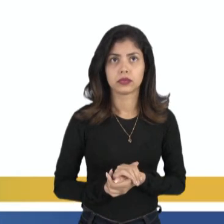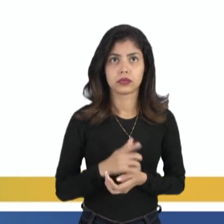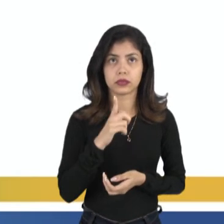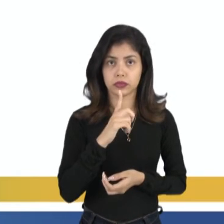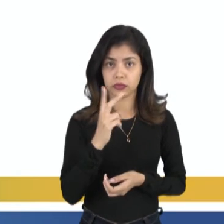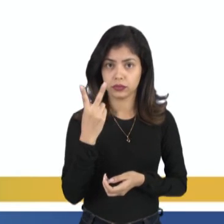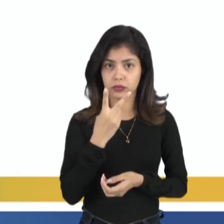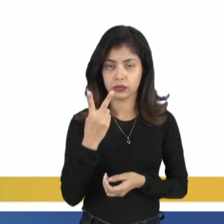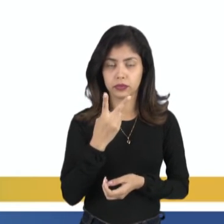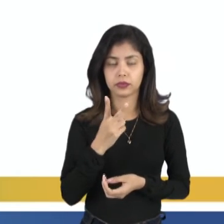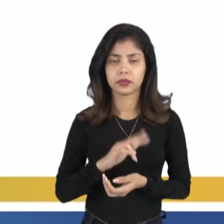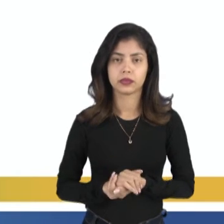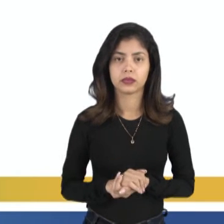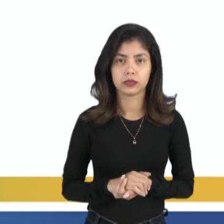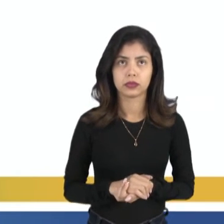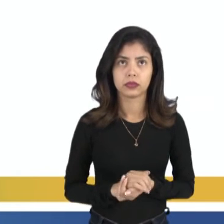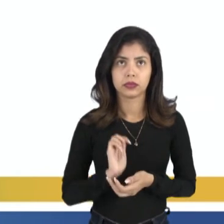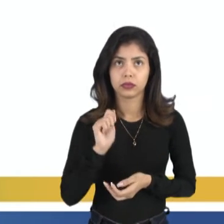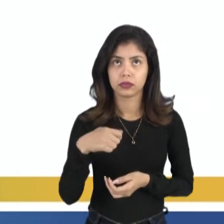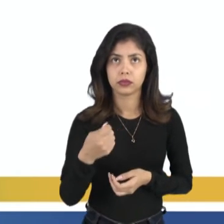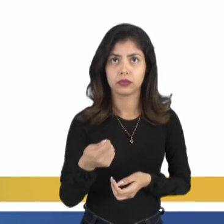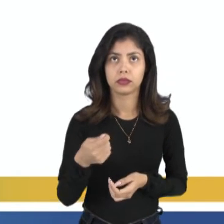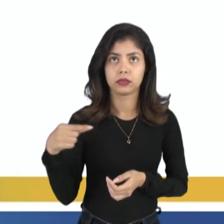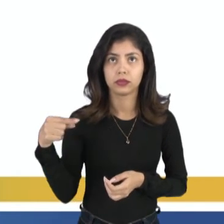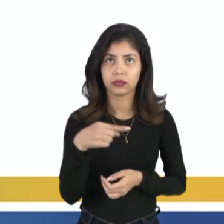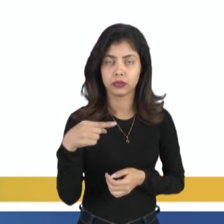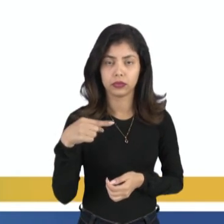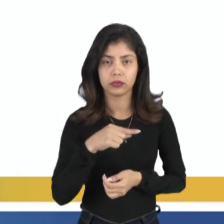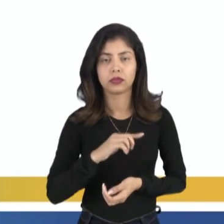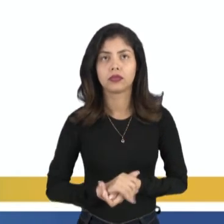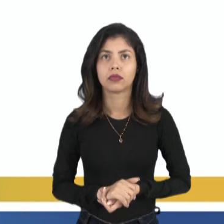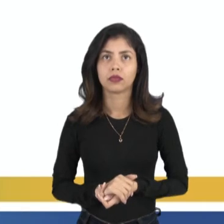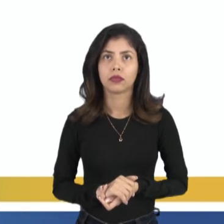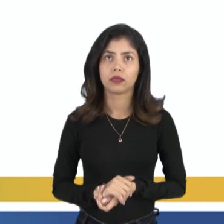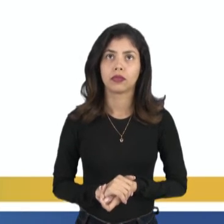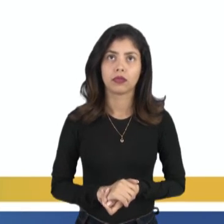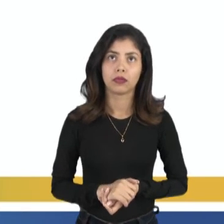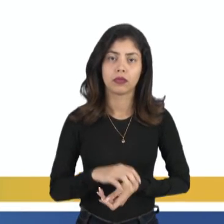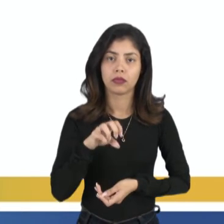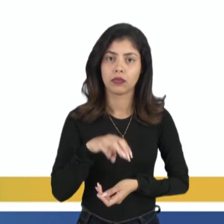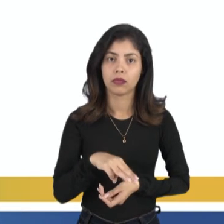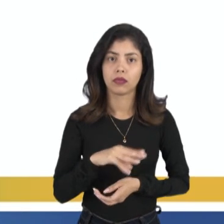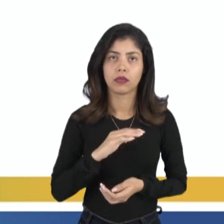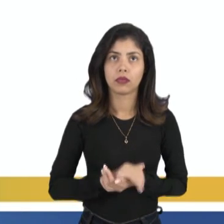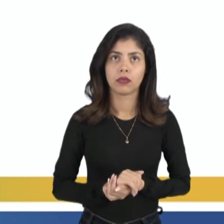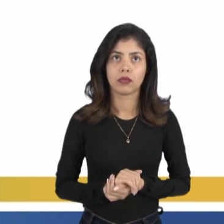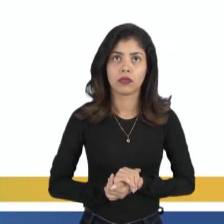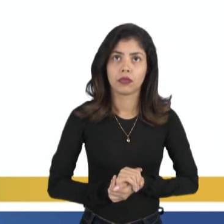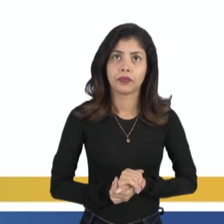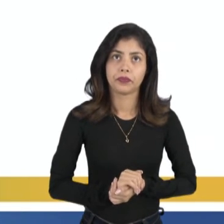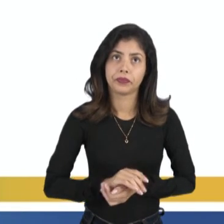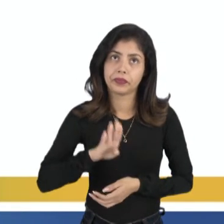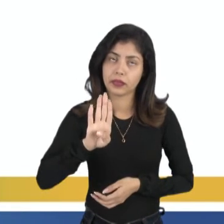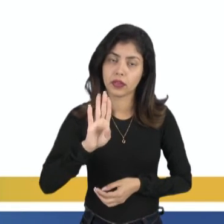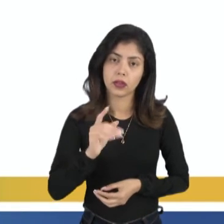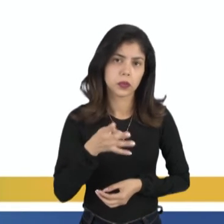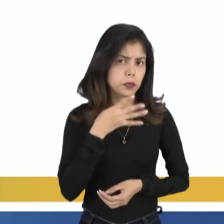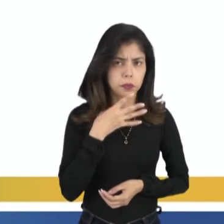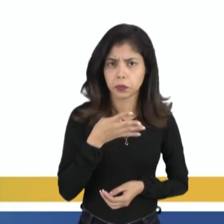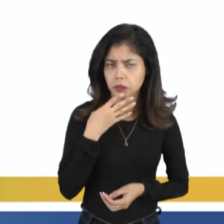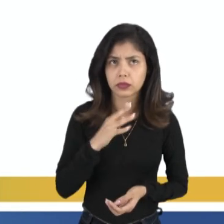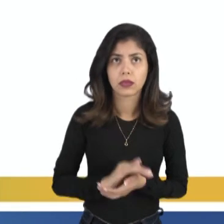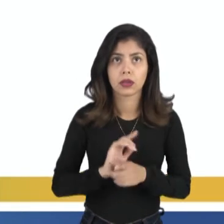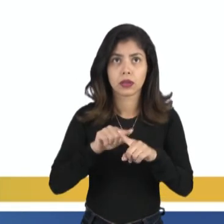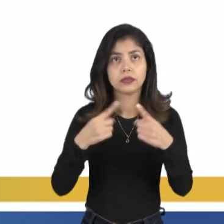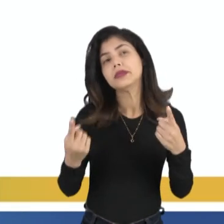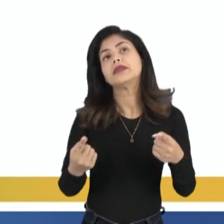duas estão aí com um sinal de menos entre as duas. E a massa do bloco B não é conhecida, mas